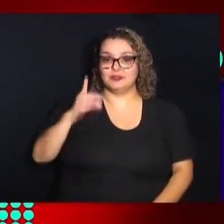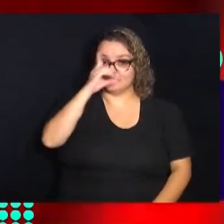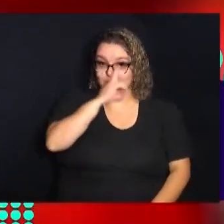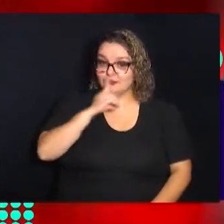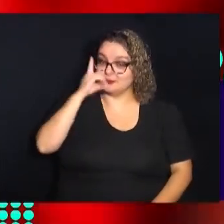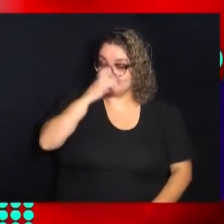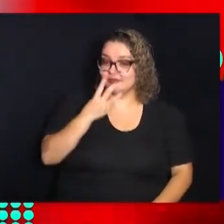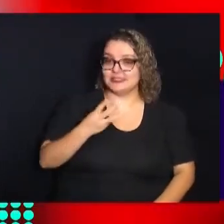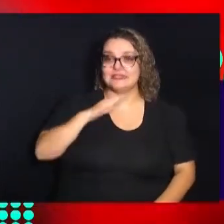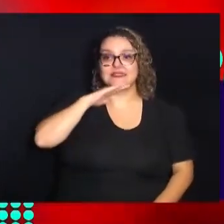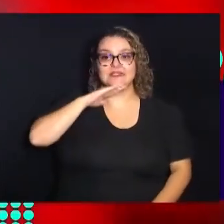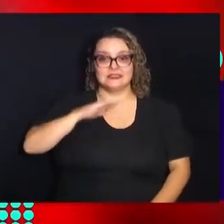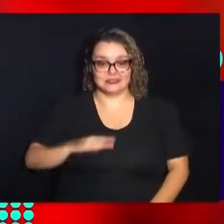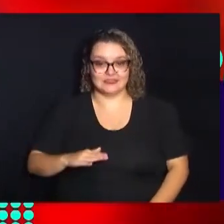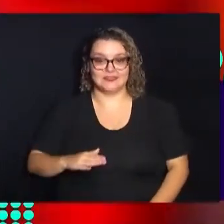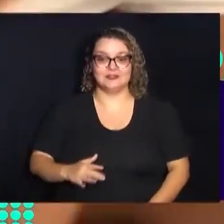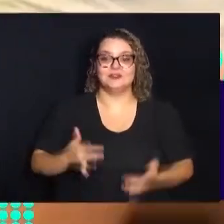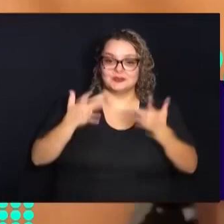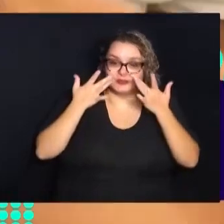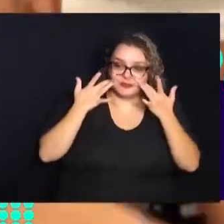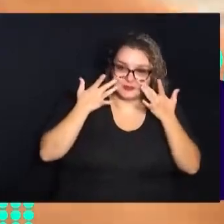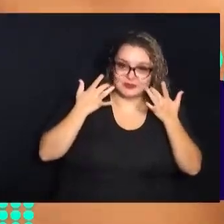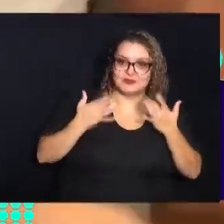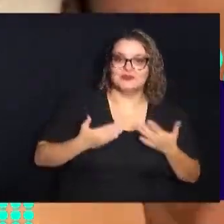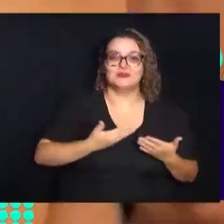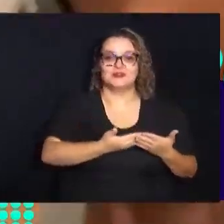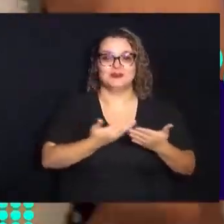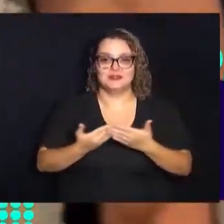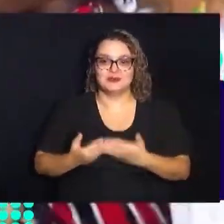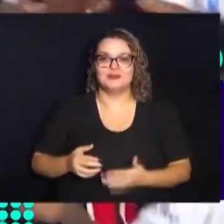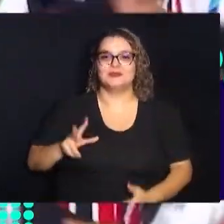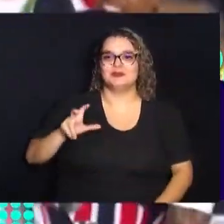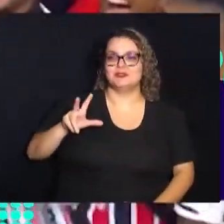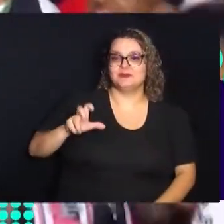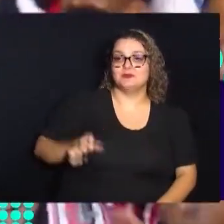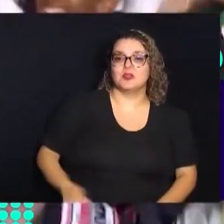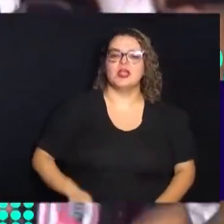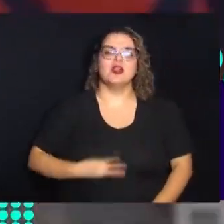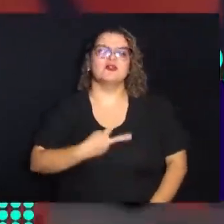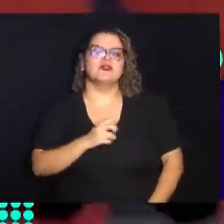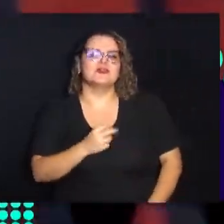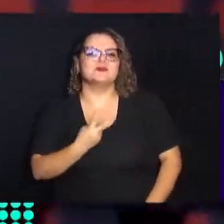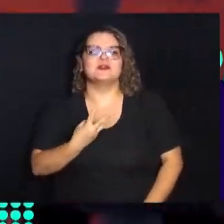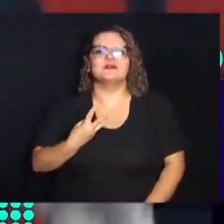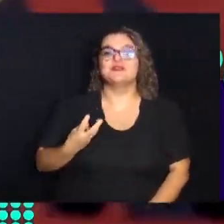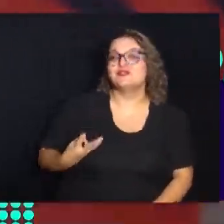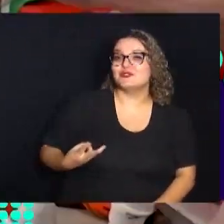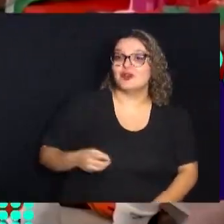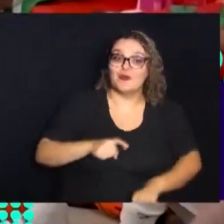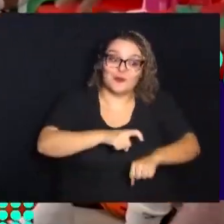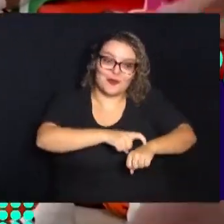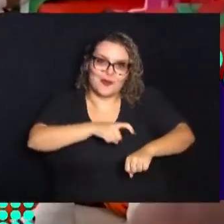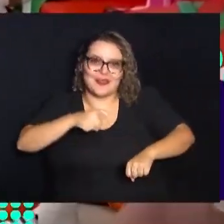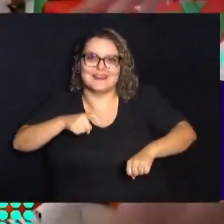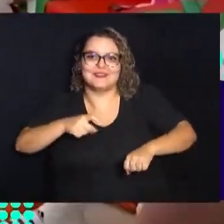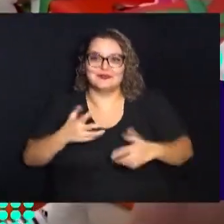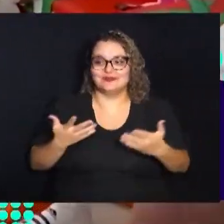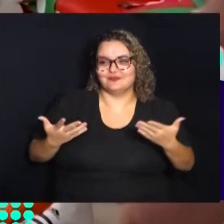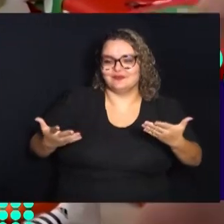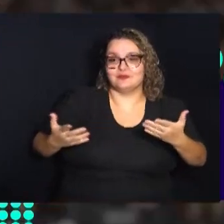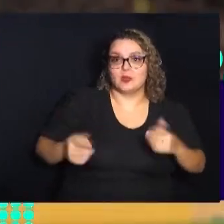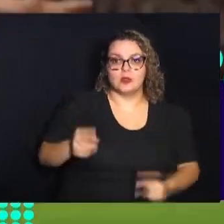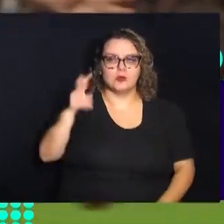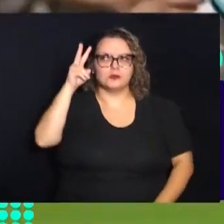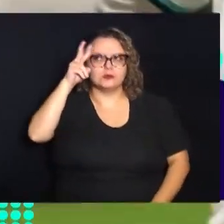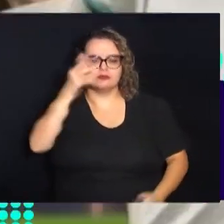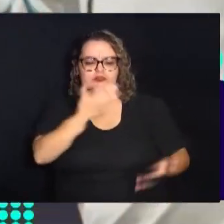há. Domingo, às 3 da tarde, no Teatro Oficina do Estudante Iguatemi. 2023, temporada foi